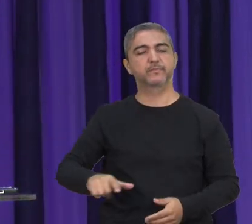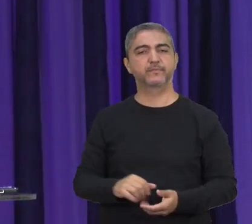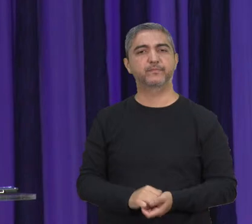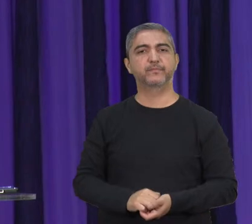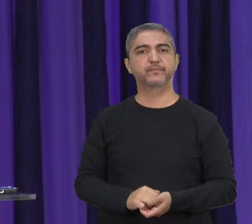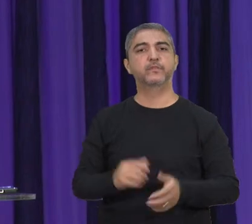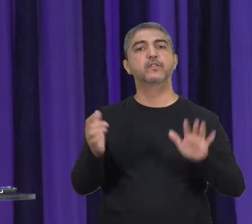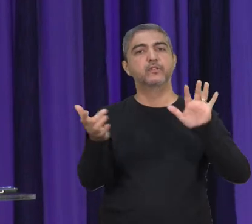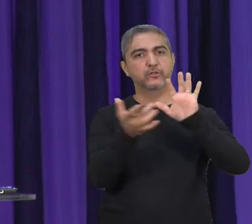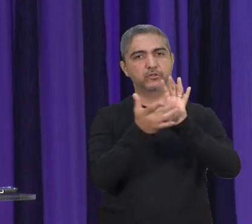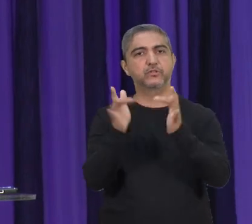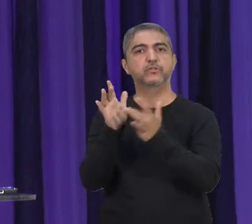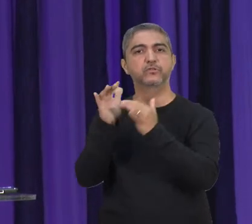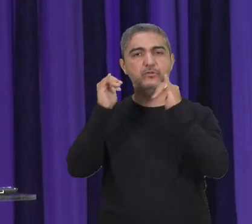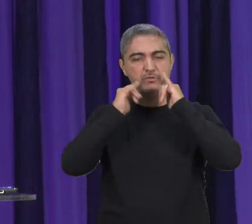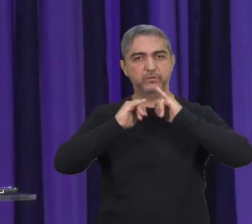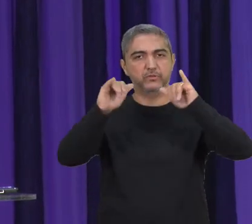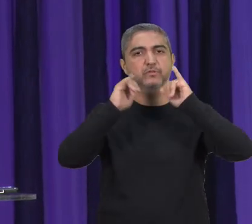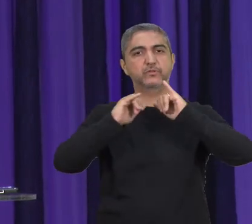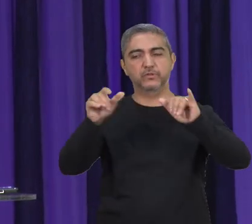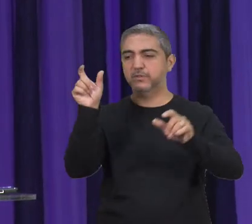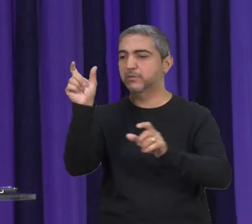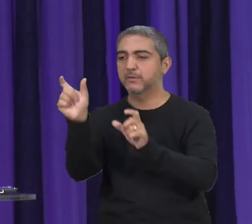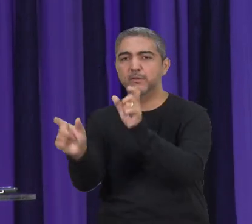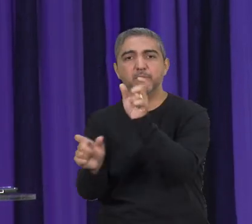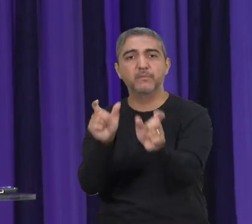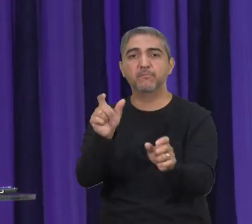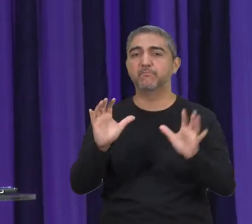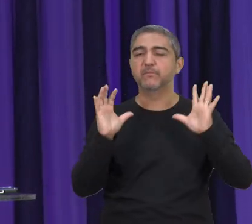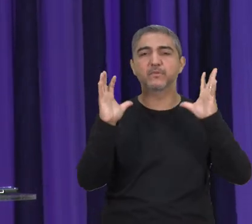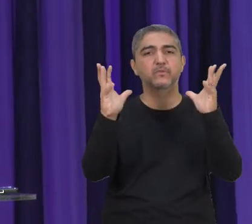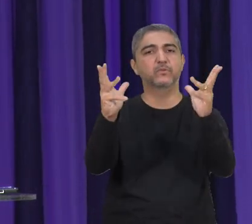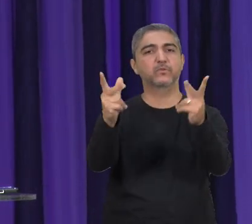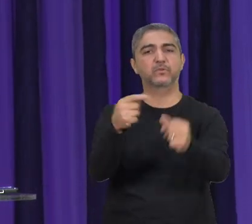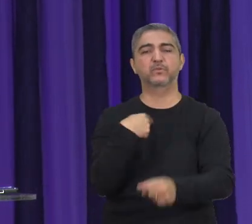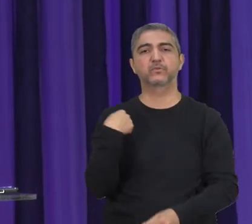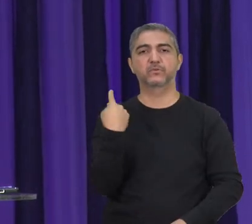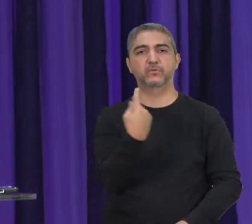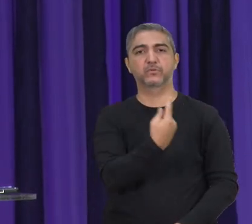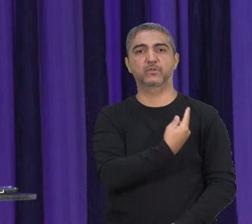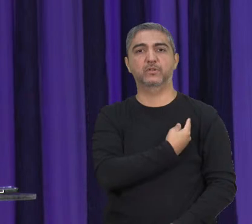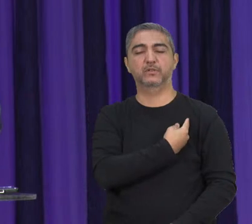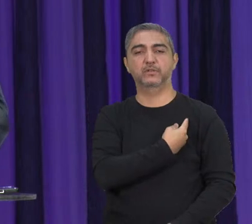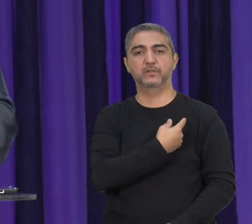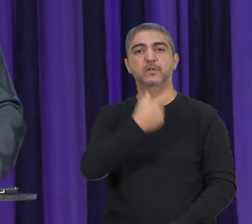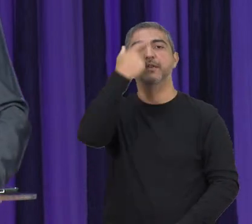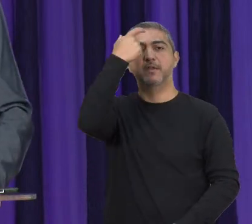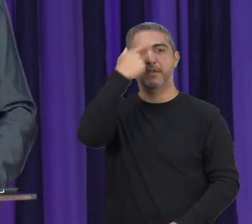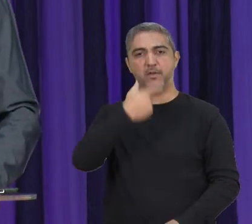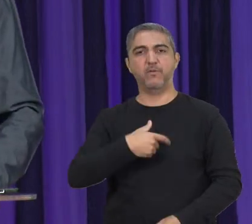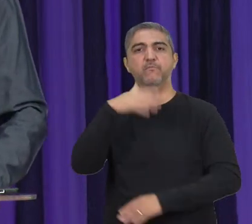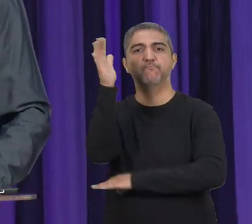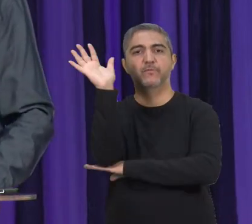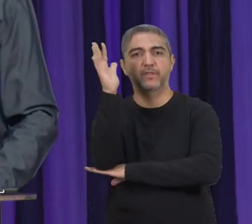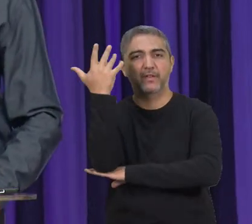Jesus diz para cada um de nós: eu sou a videira